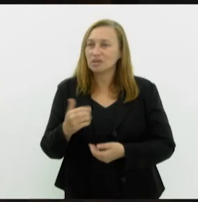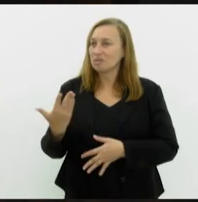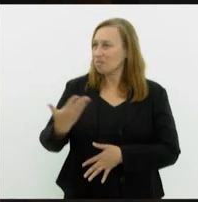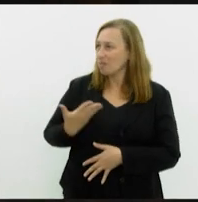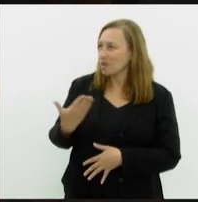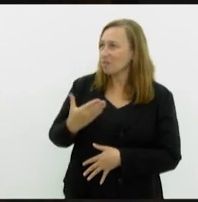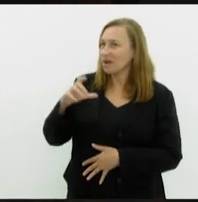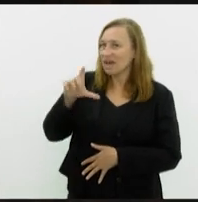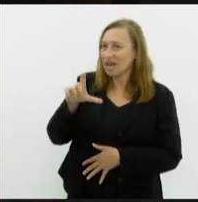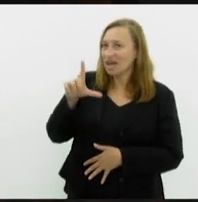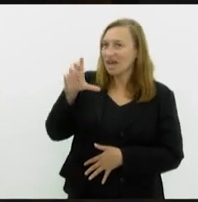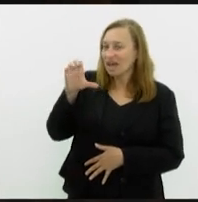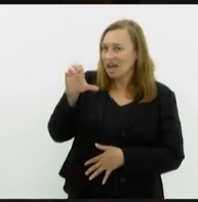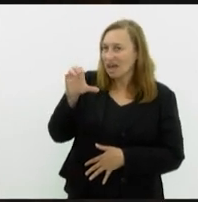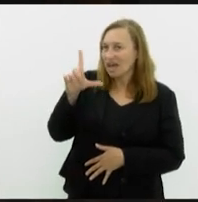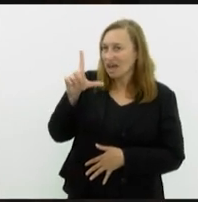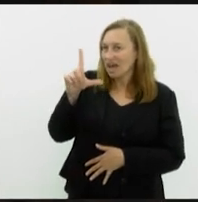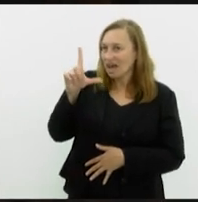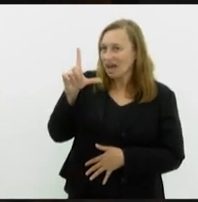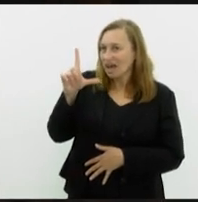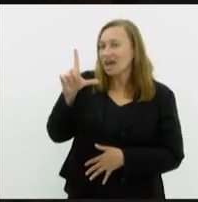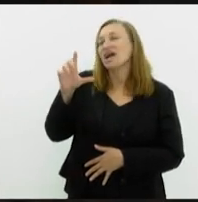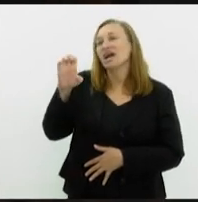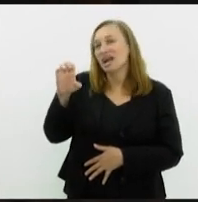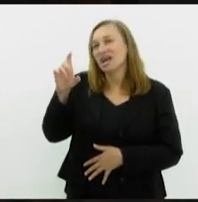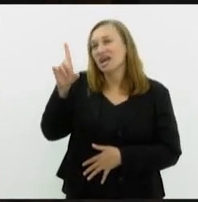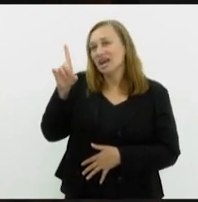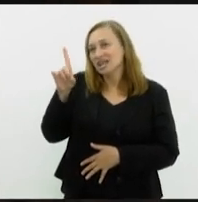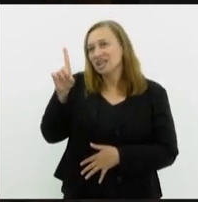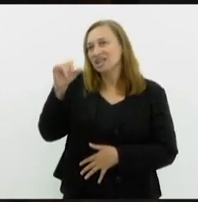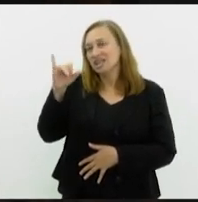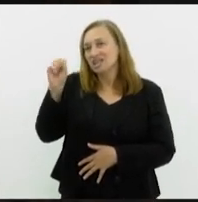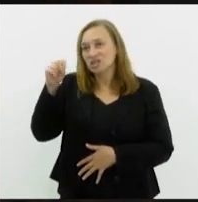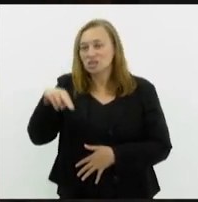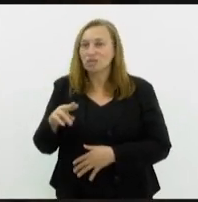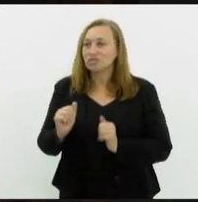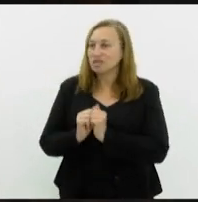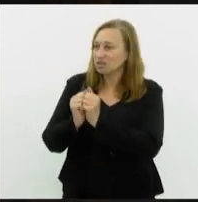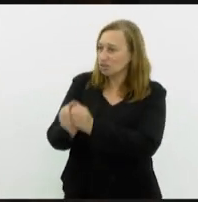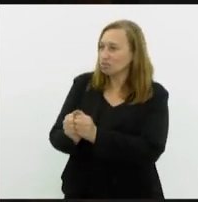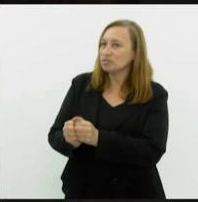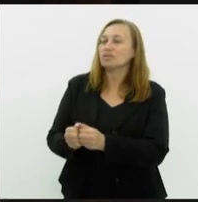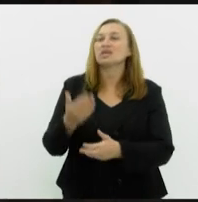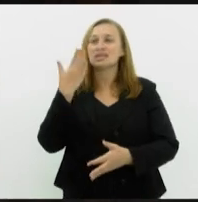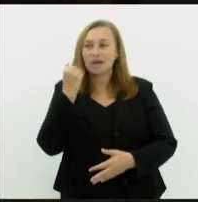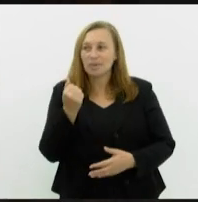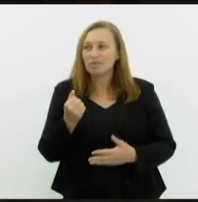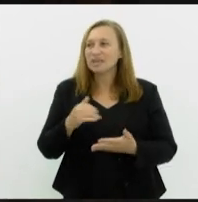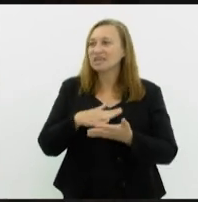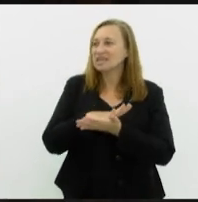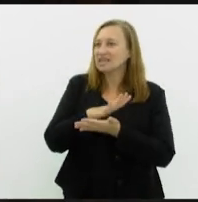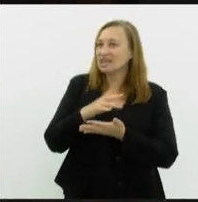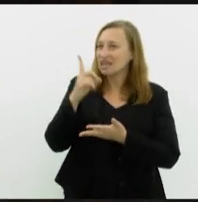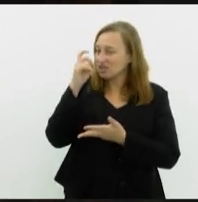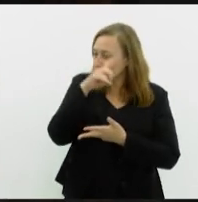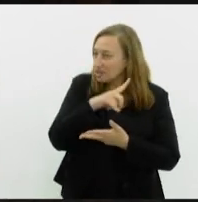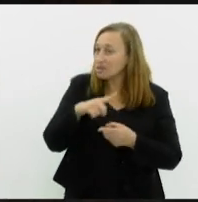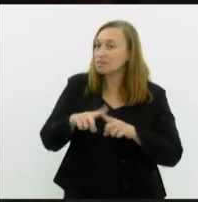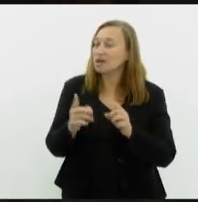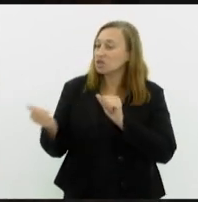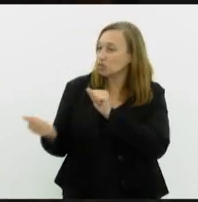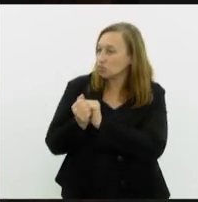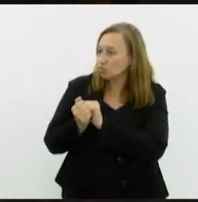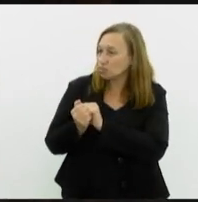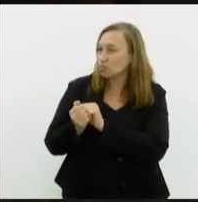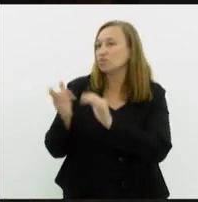Cledson, também, que está firme conosco. Nós sabemos que nada é fácil, mas também com vocês ao lado, a gente